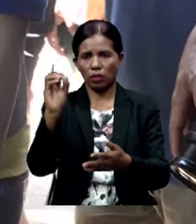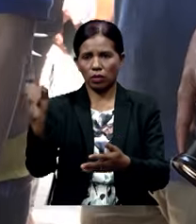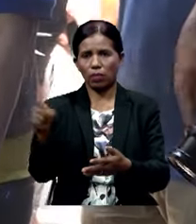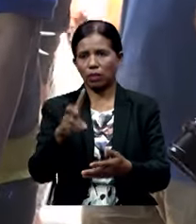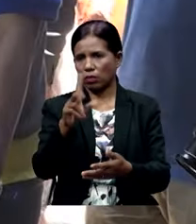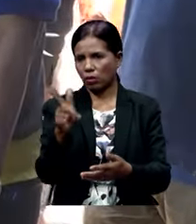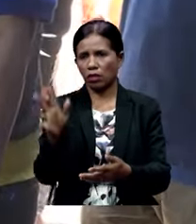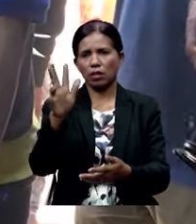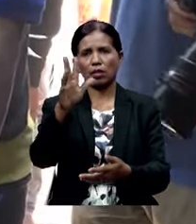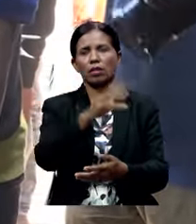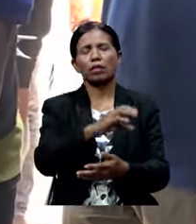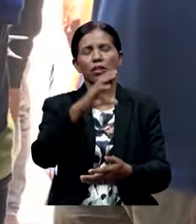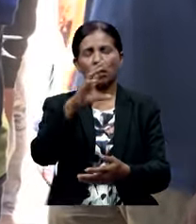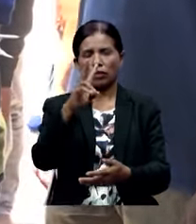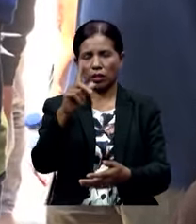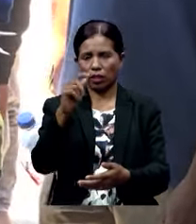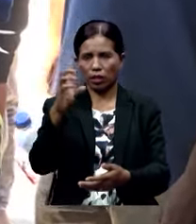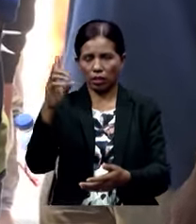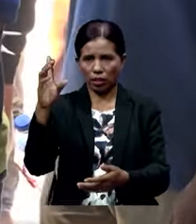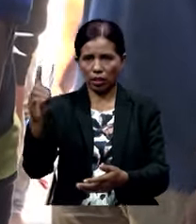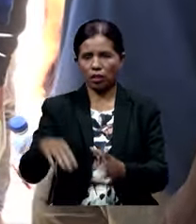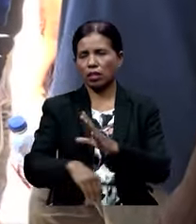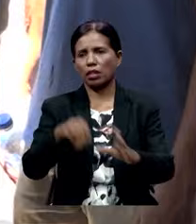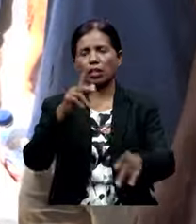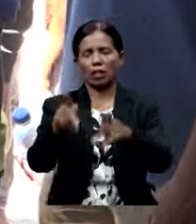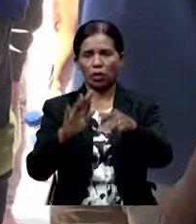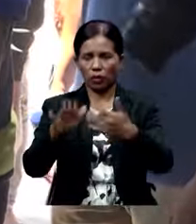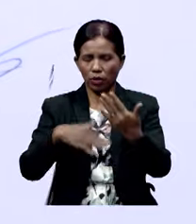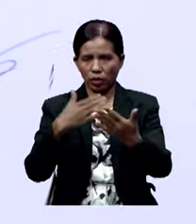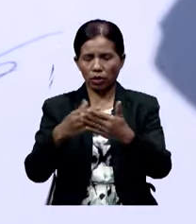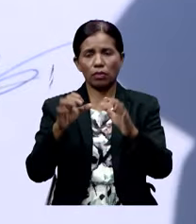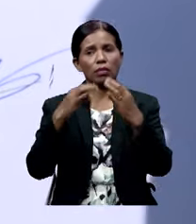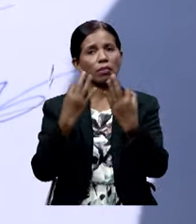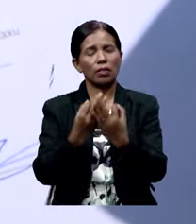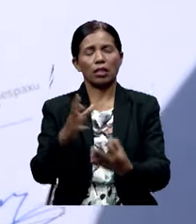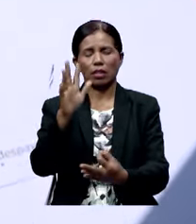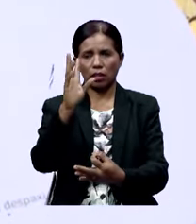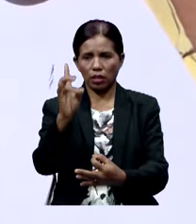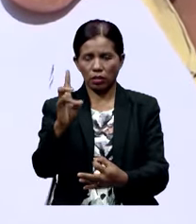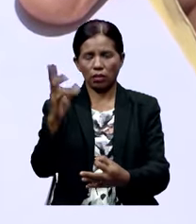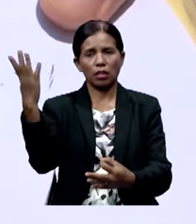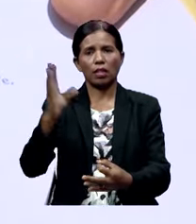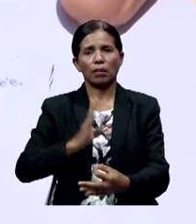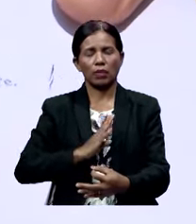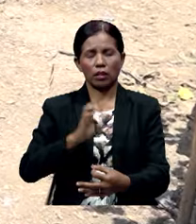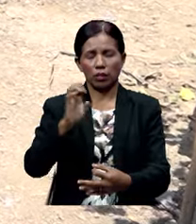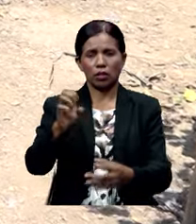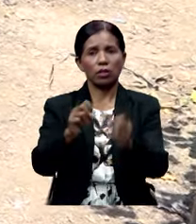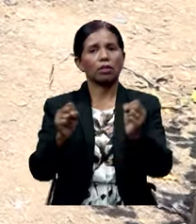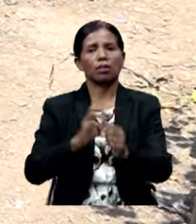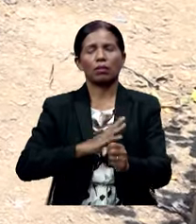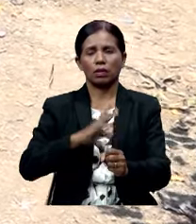0261/23 CVTDD hodi hasai obrigatoriamente população uma kain hitu iha leia Bekusi Kraik suku Bekora